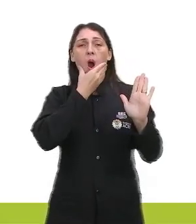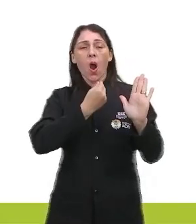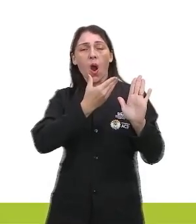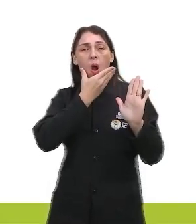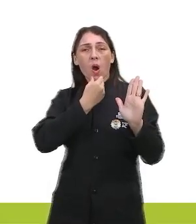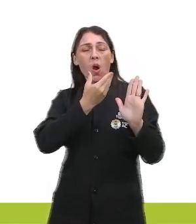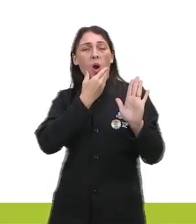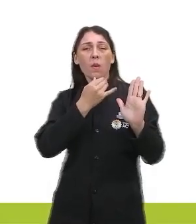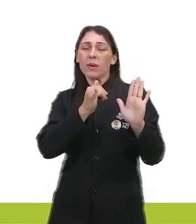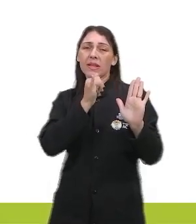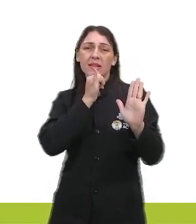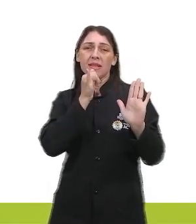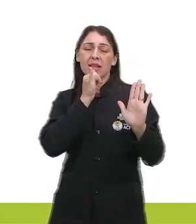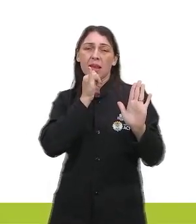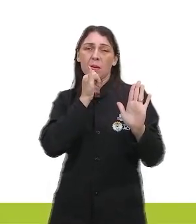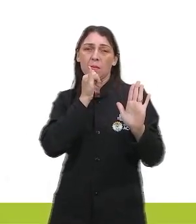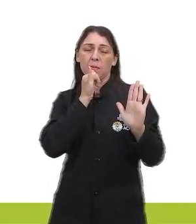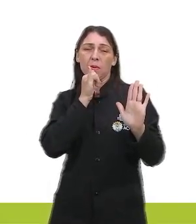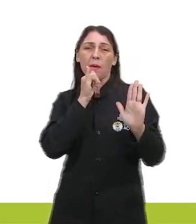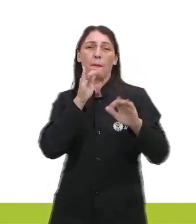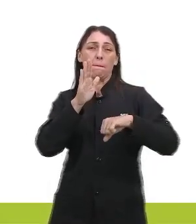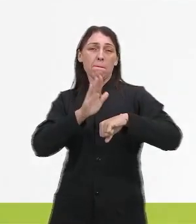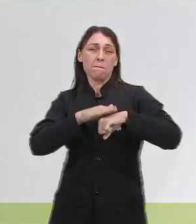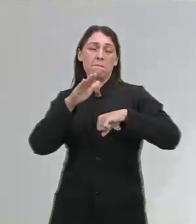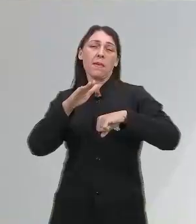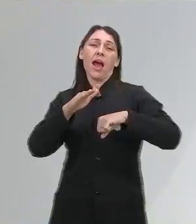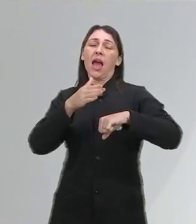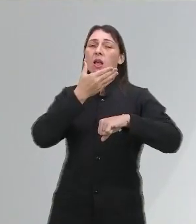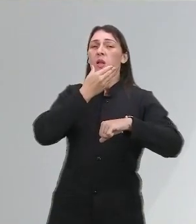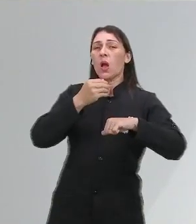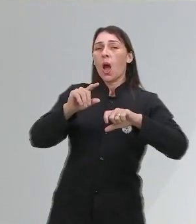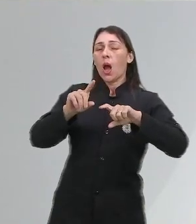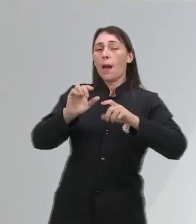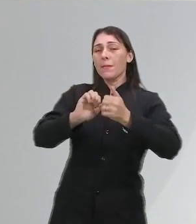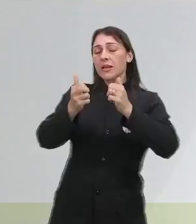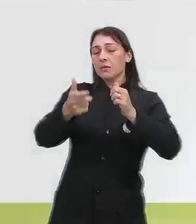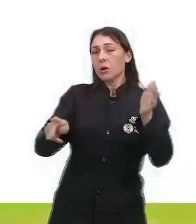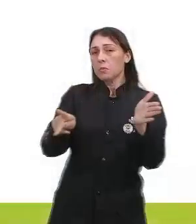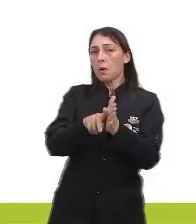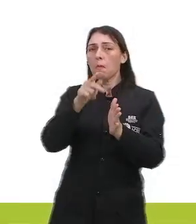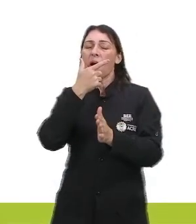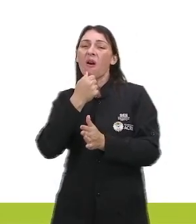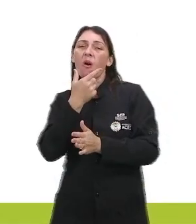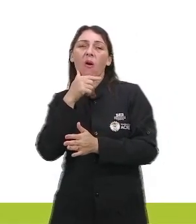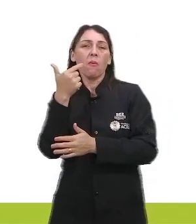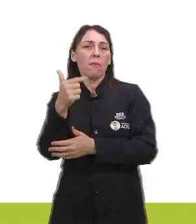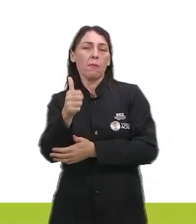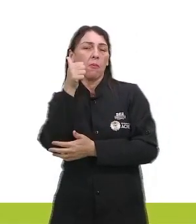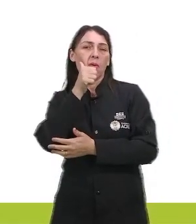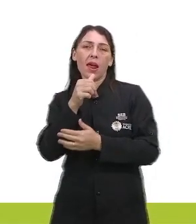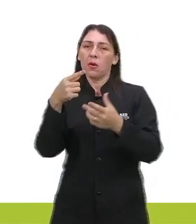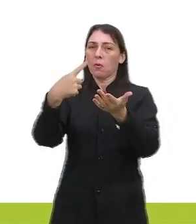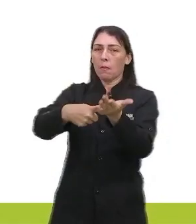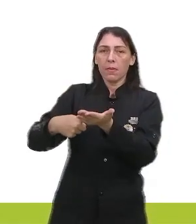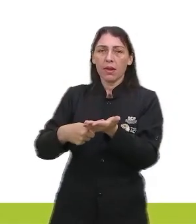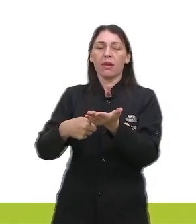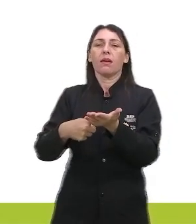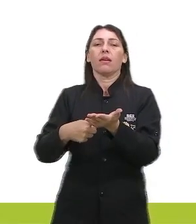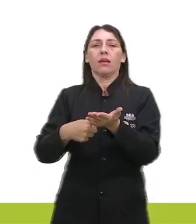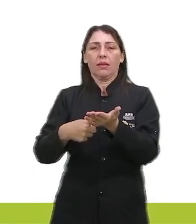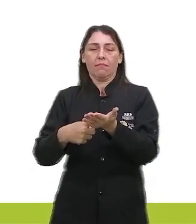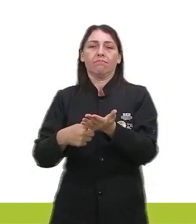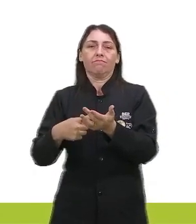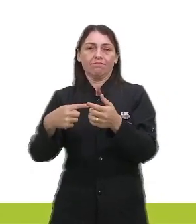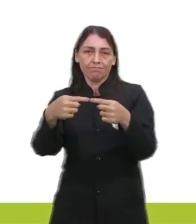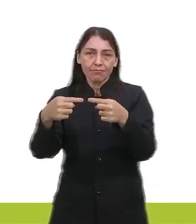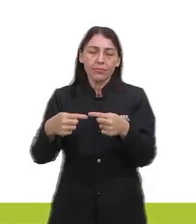é aquele lance de atividade mais para o público masculino do que para o feminino, que a gente já abordou anteriormente. Espaços